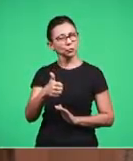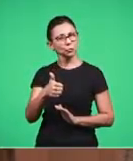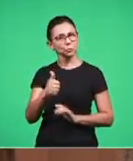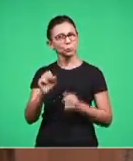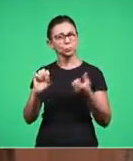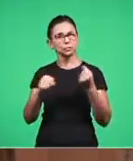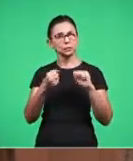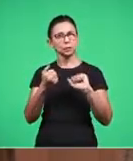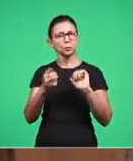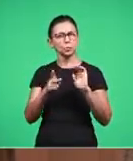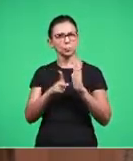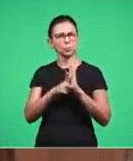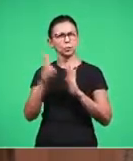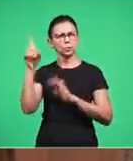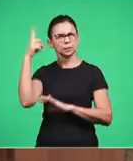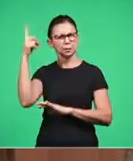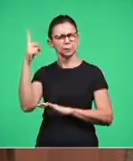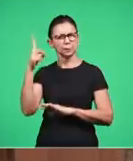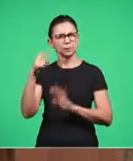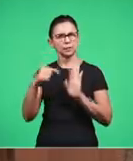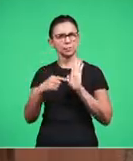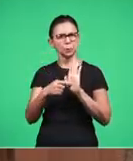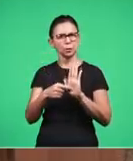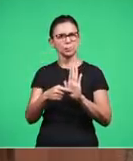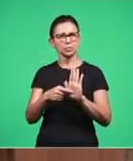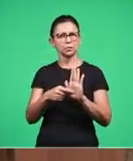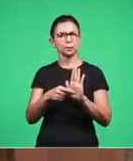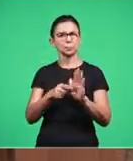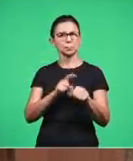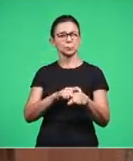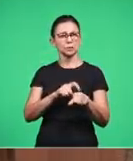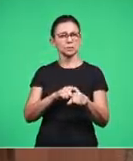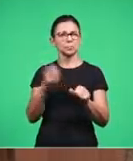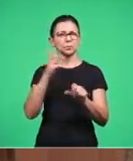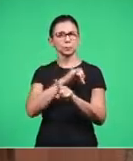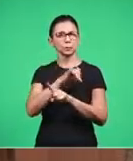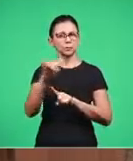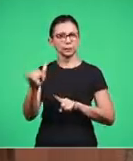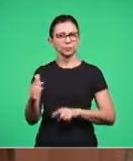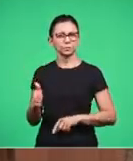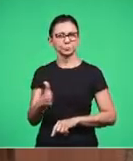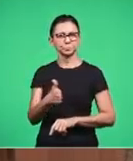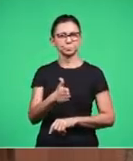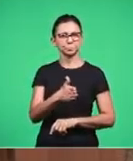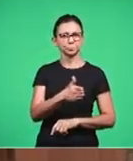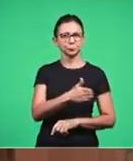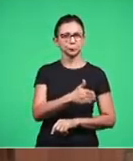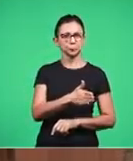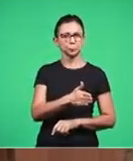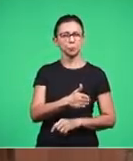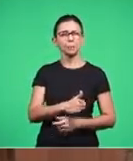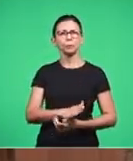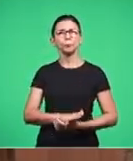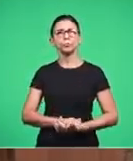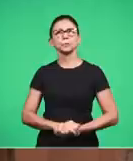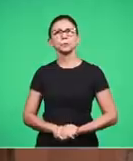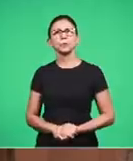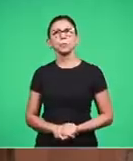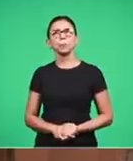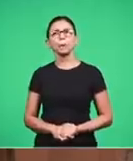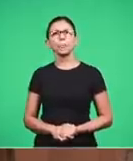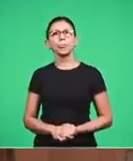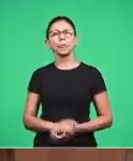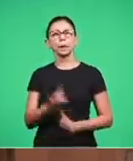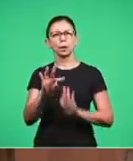nos fala sobre esse momento que vivemos, um momento profético, né? Davi, aqui no Salmo 51, nos diz